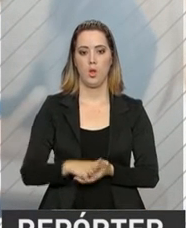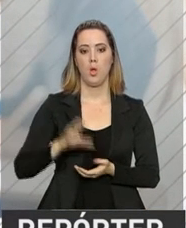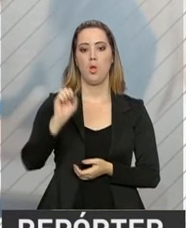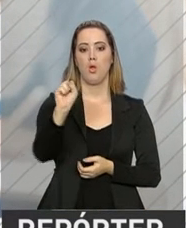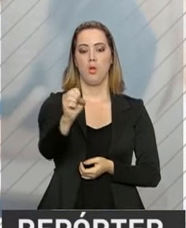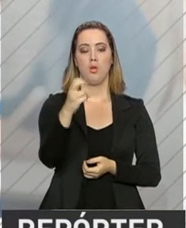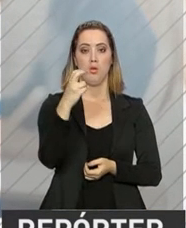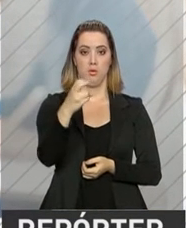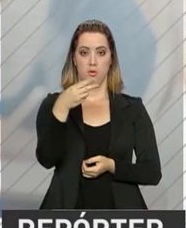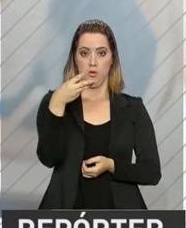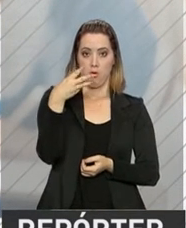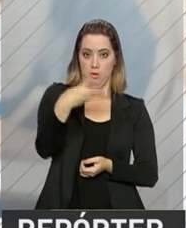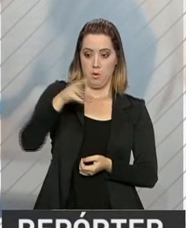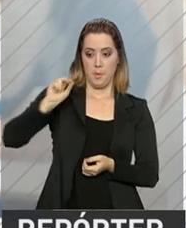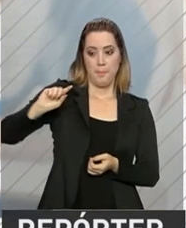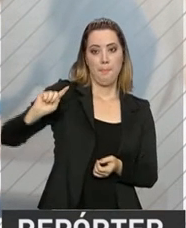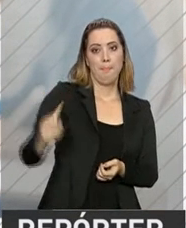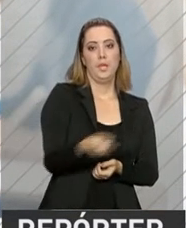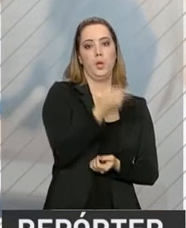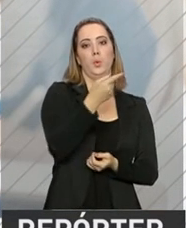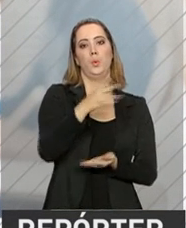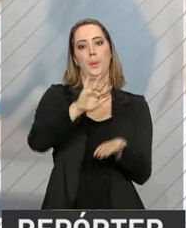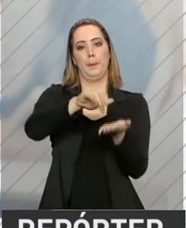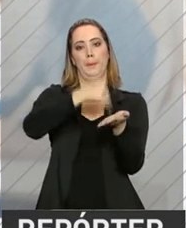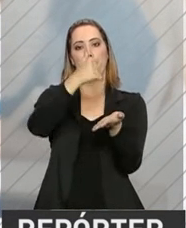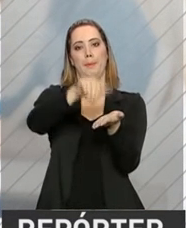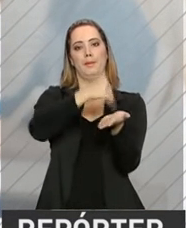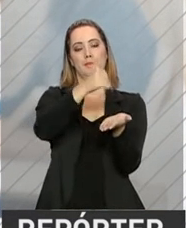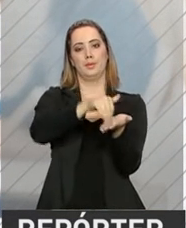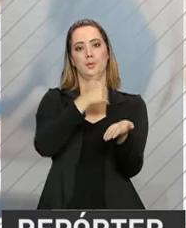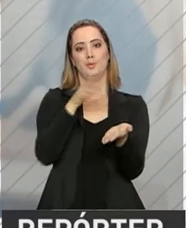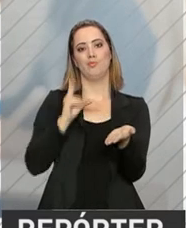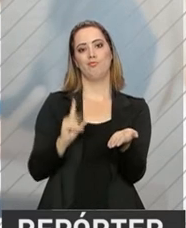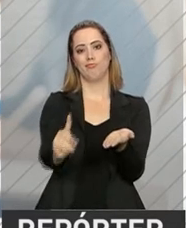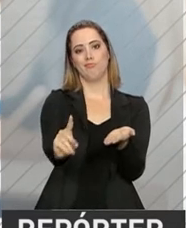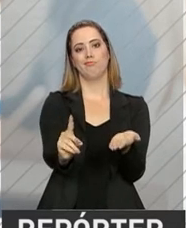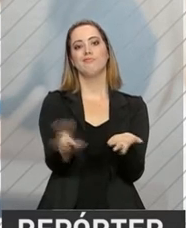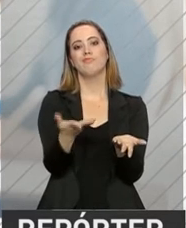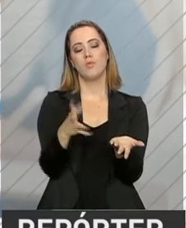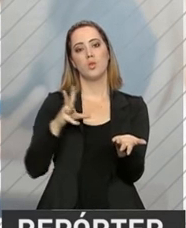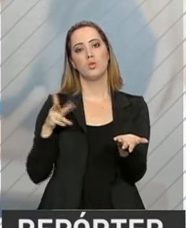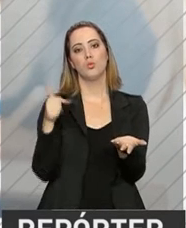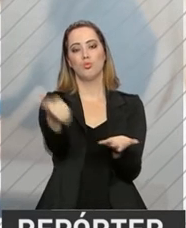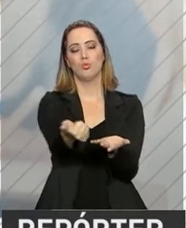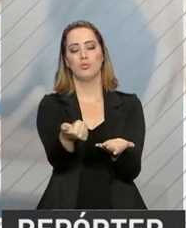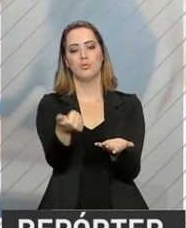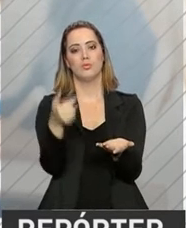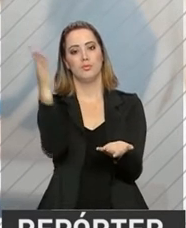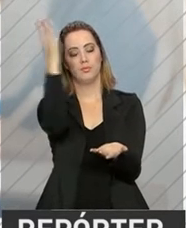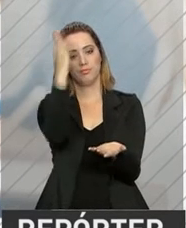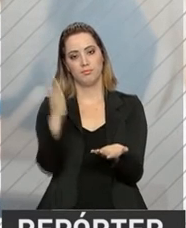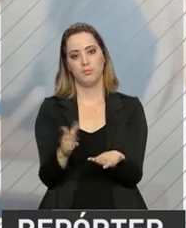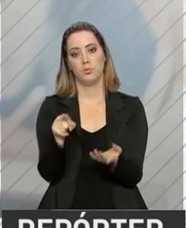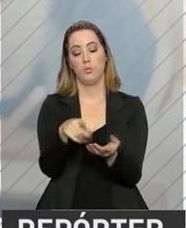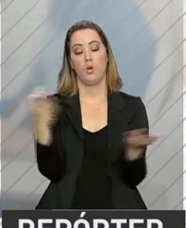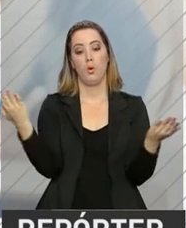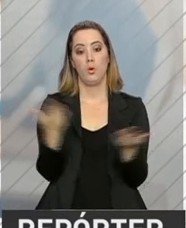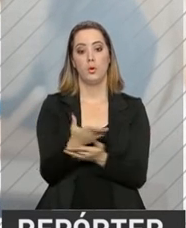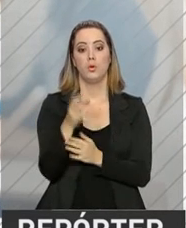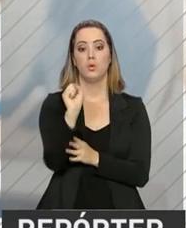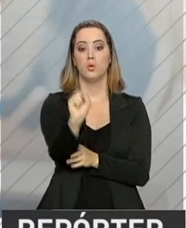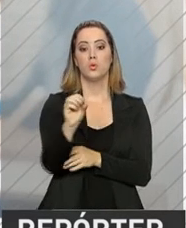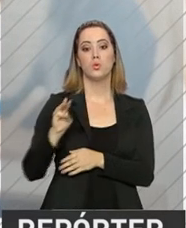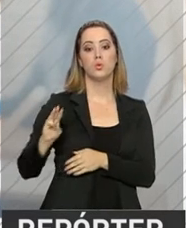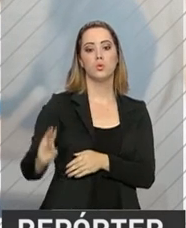853 mil alunos matriculados nos cursos de direito em todo o país ao todo hoje no brasil mais de